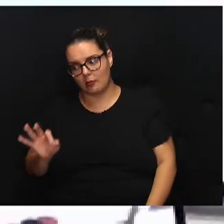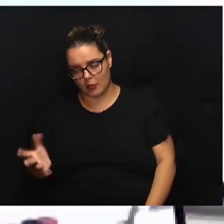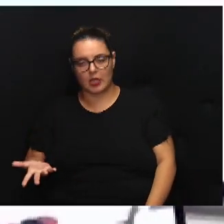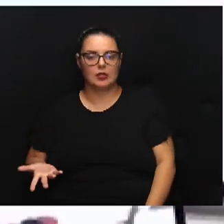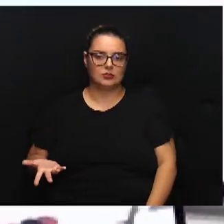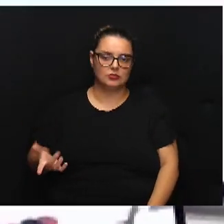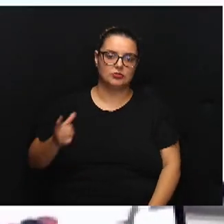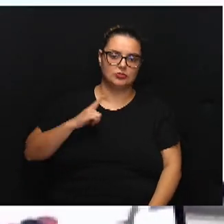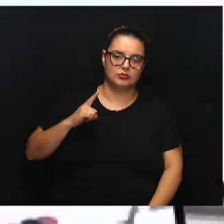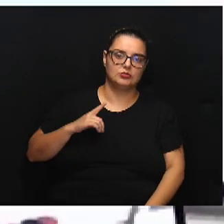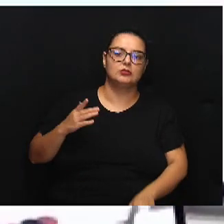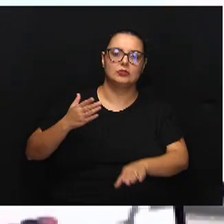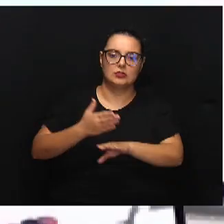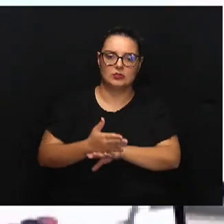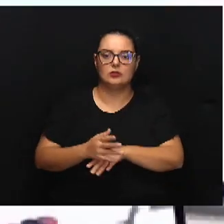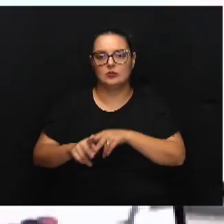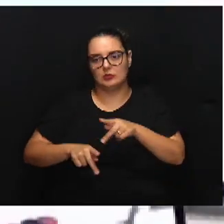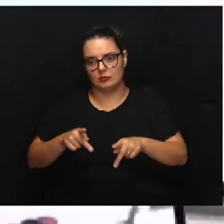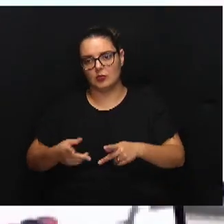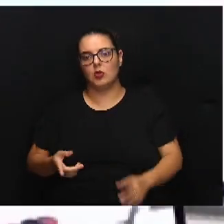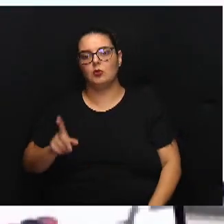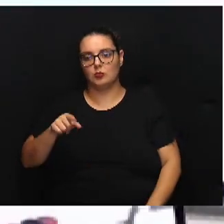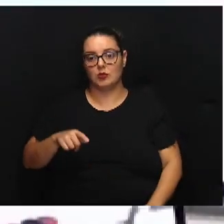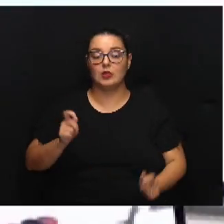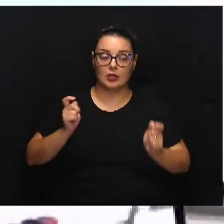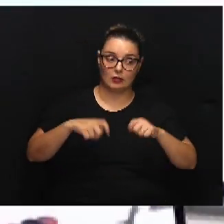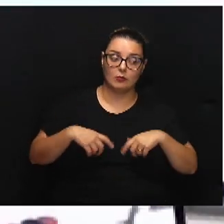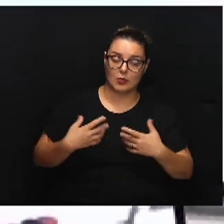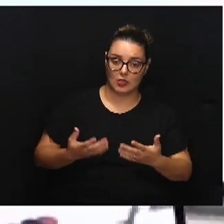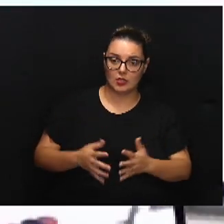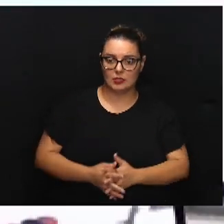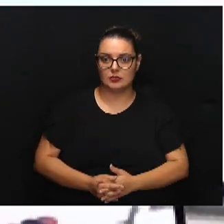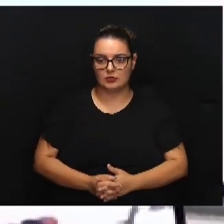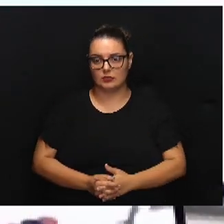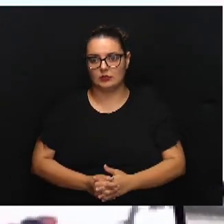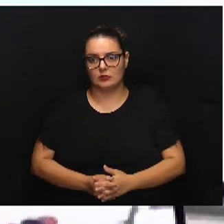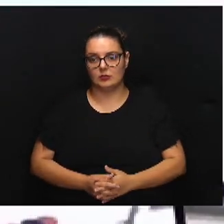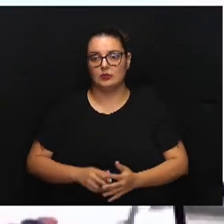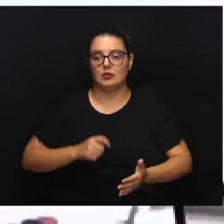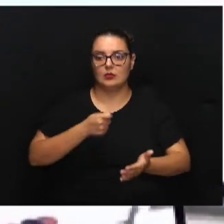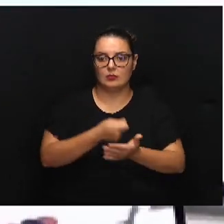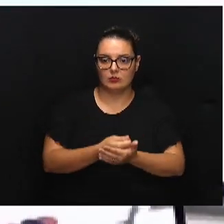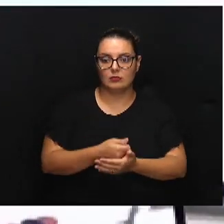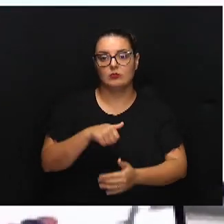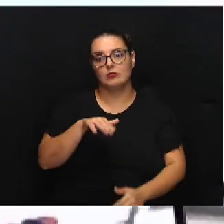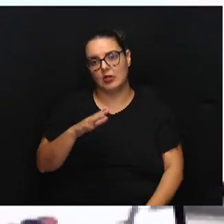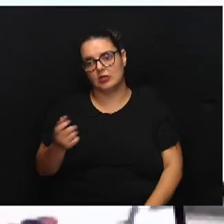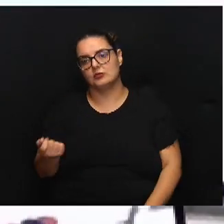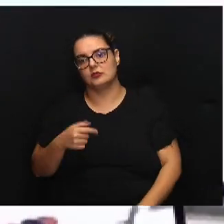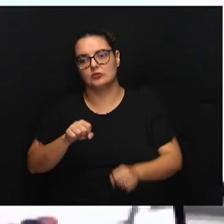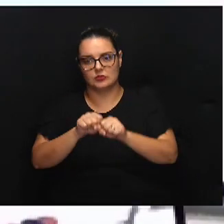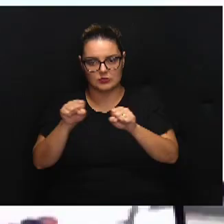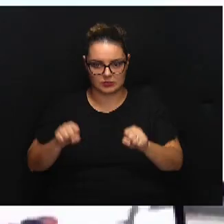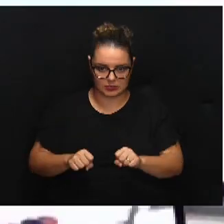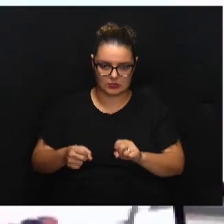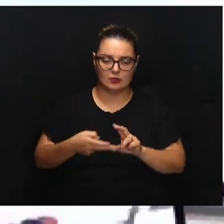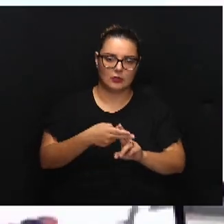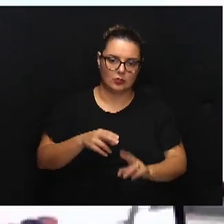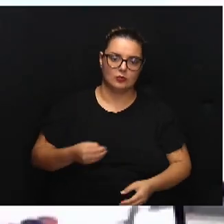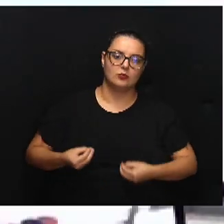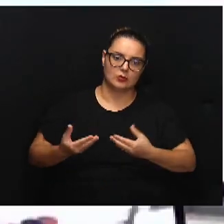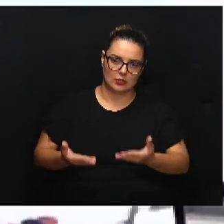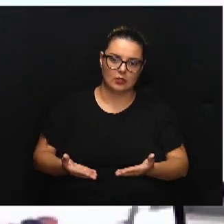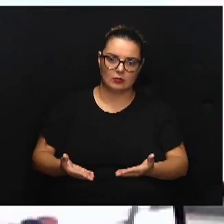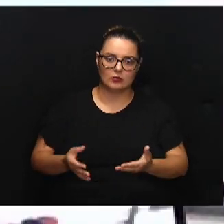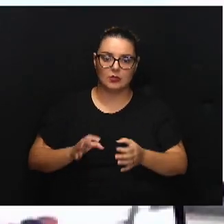que tenha acesso da população, porque é capaz de pagar para além do que o Sistema Único oferece. Então, precisa